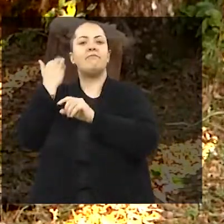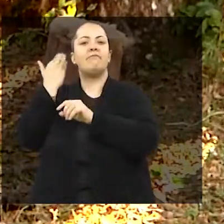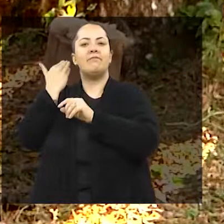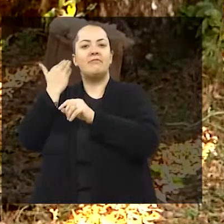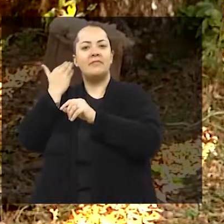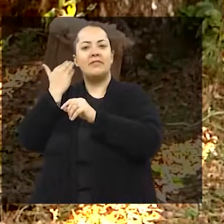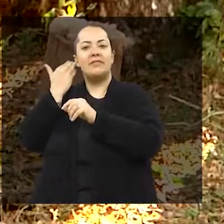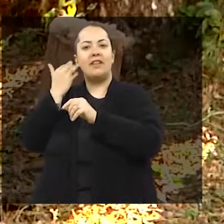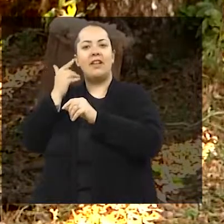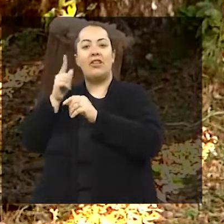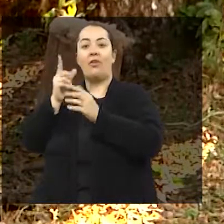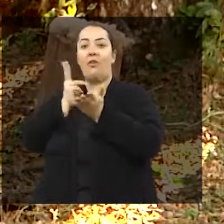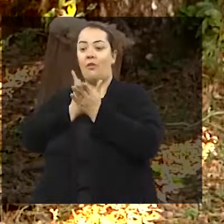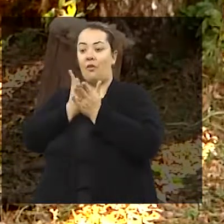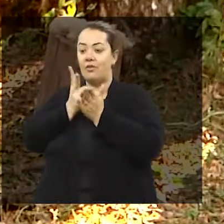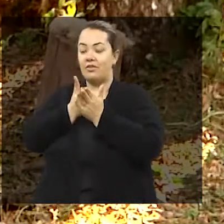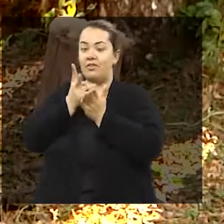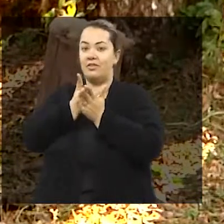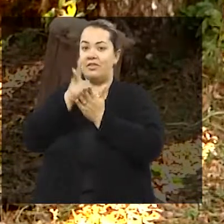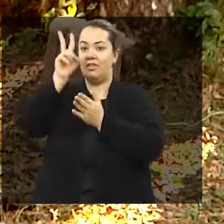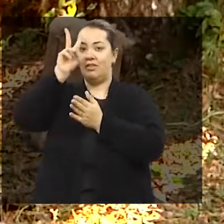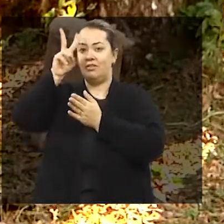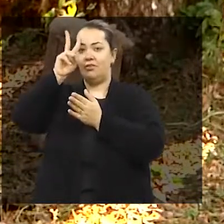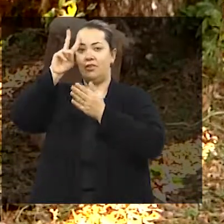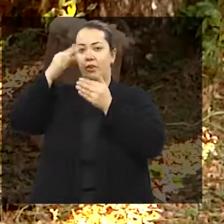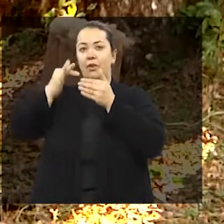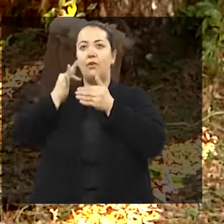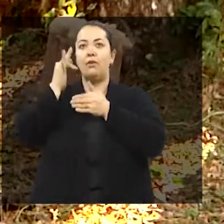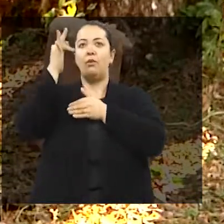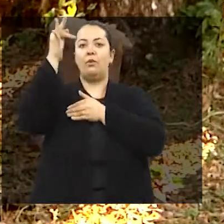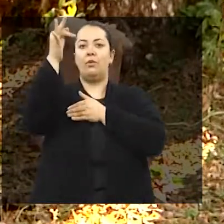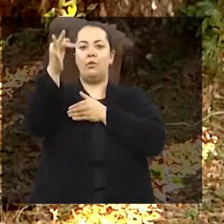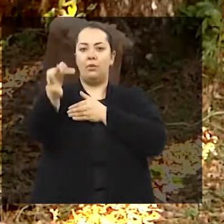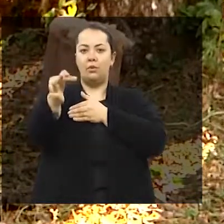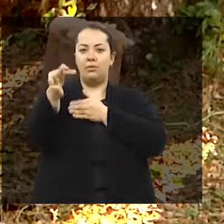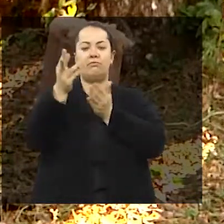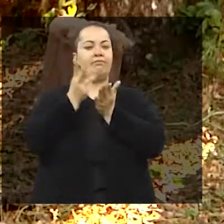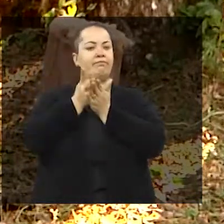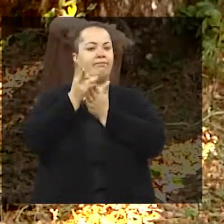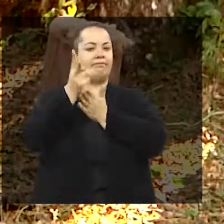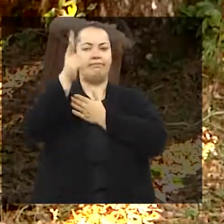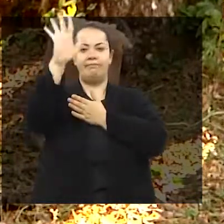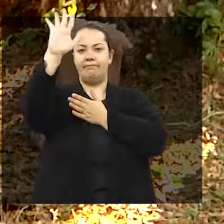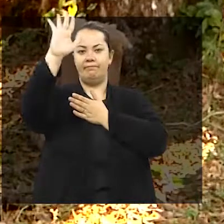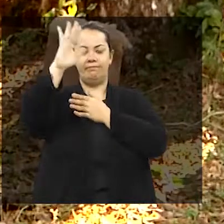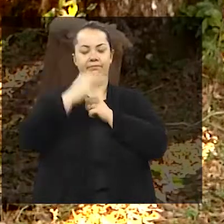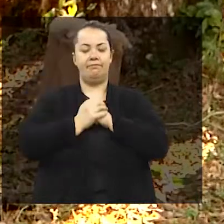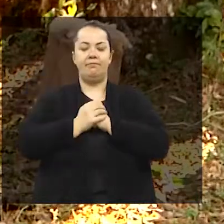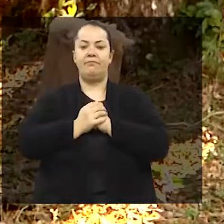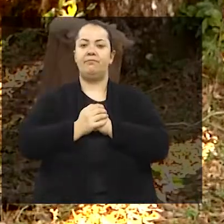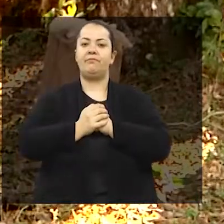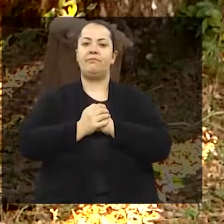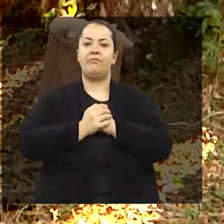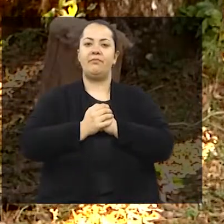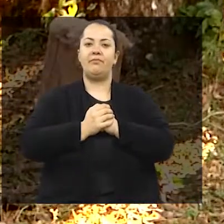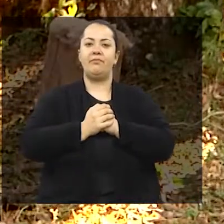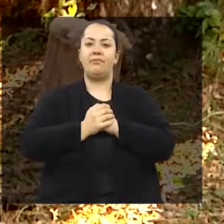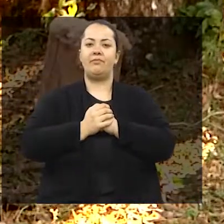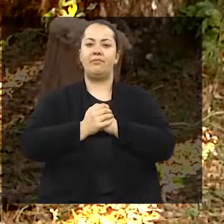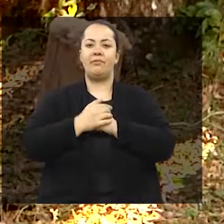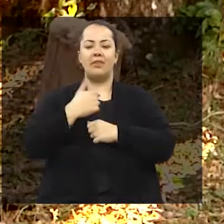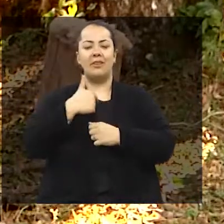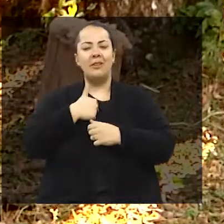leva as crianças a conhecer uma nova cultura que a cultura do tradicionalista né